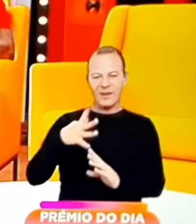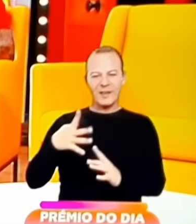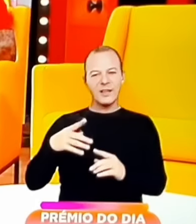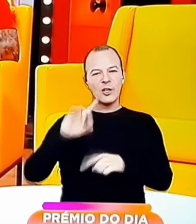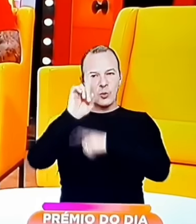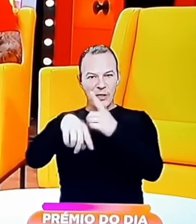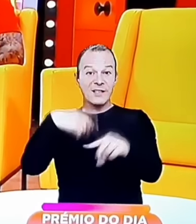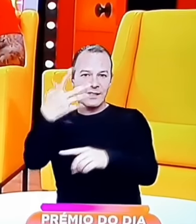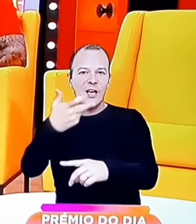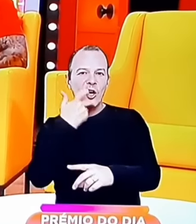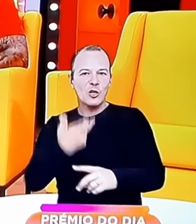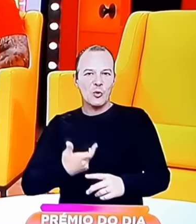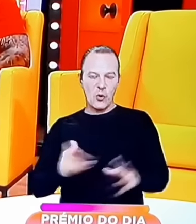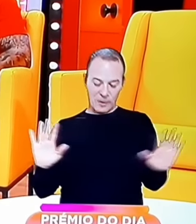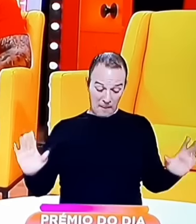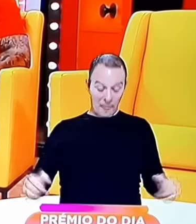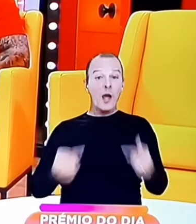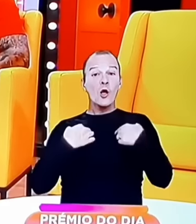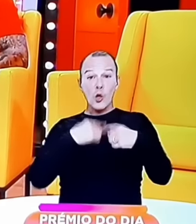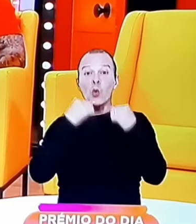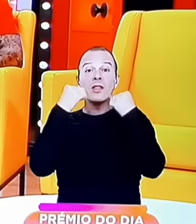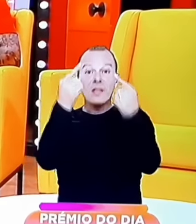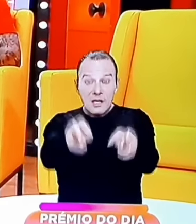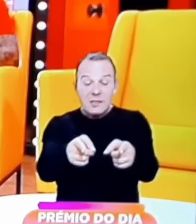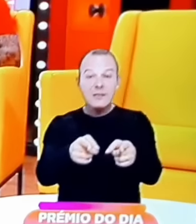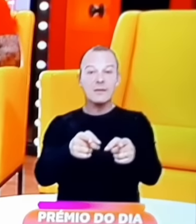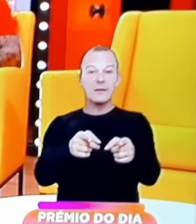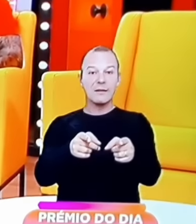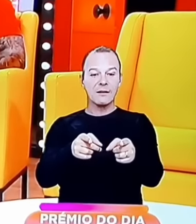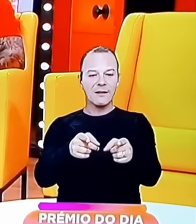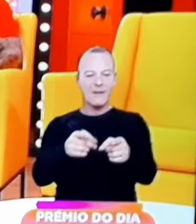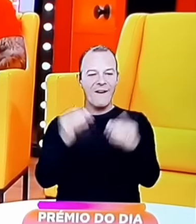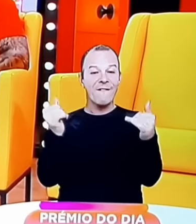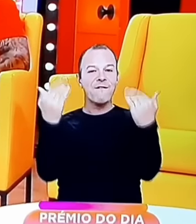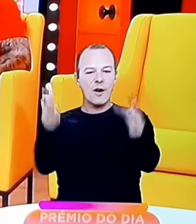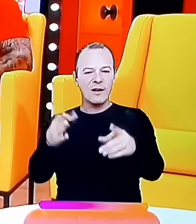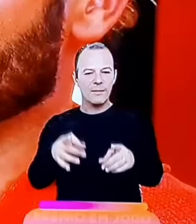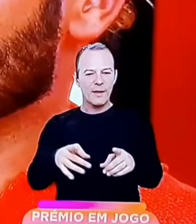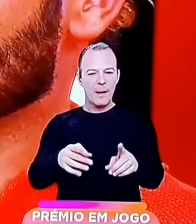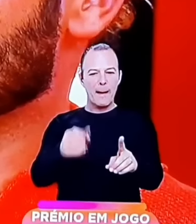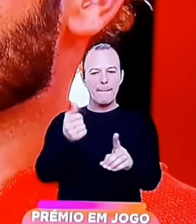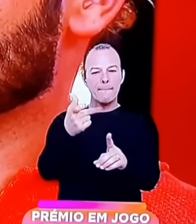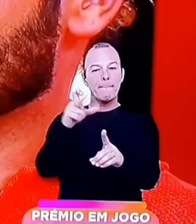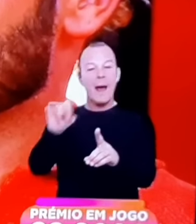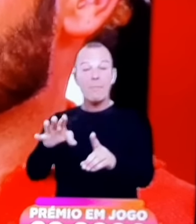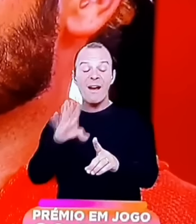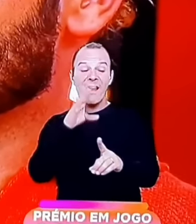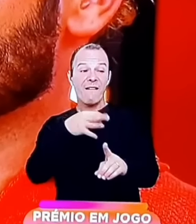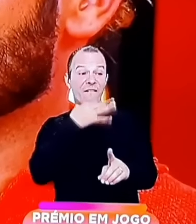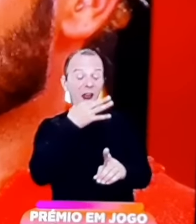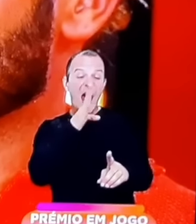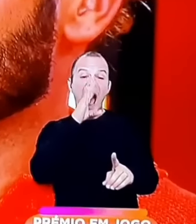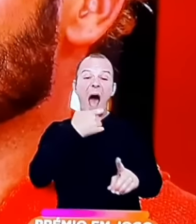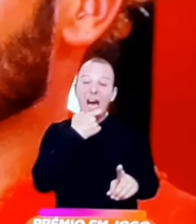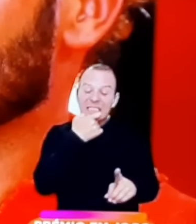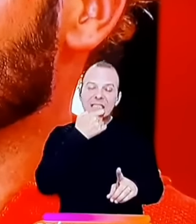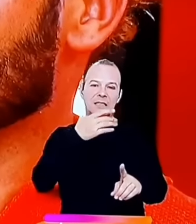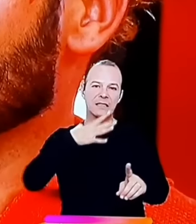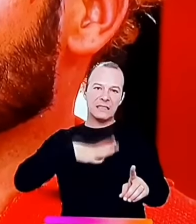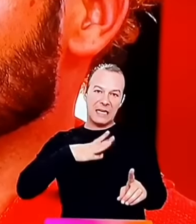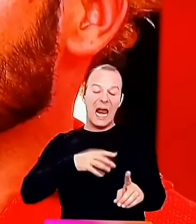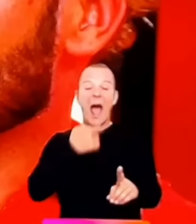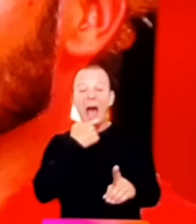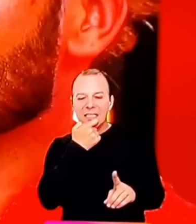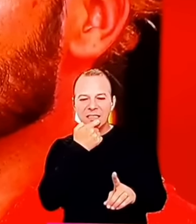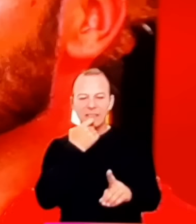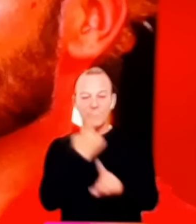eu acabo e o Miguel responde. E eu disse ao Miguel, ali nos bastidores, só fala sobre a Bárbara se quiser falar. Porque o texto